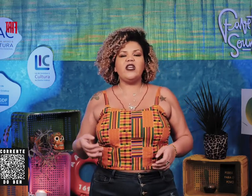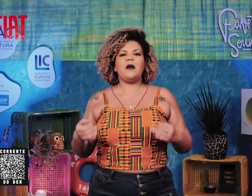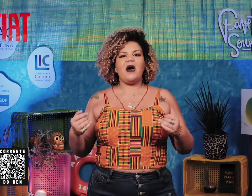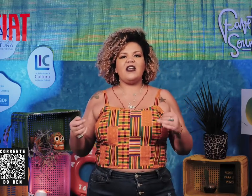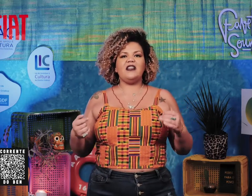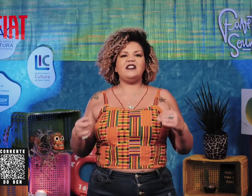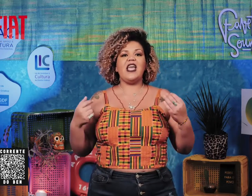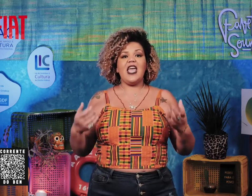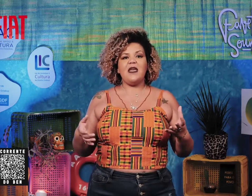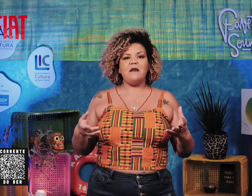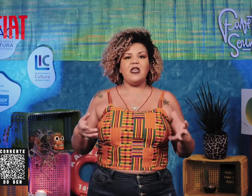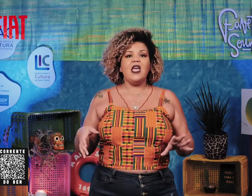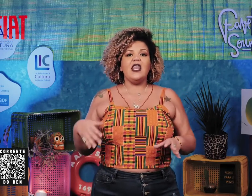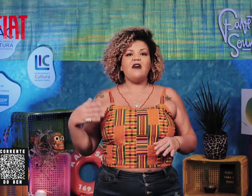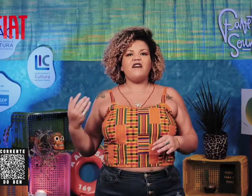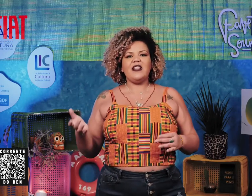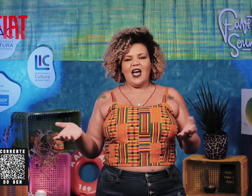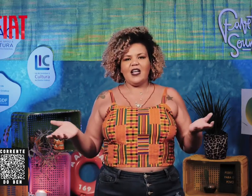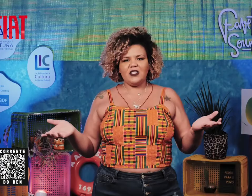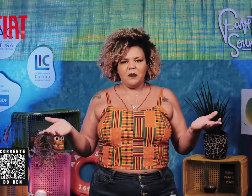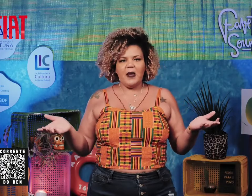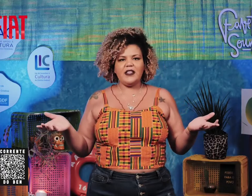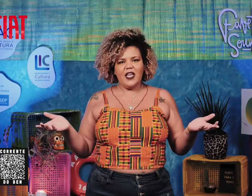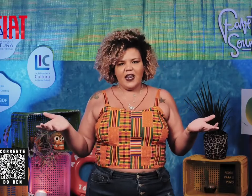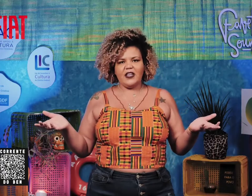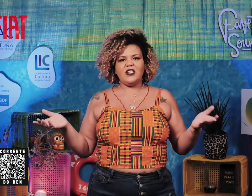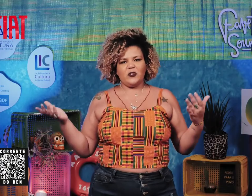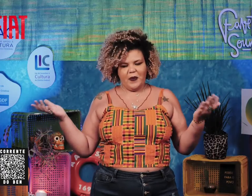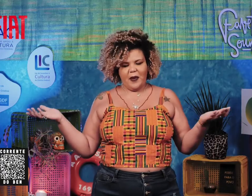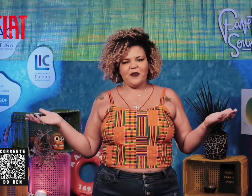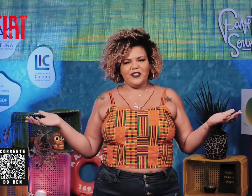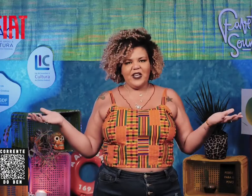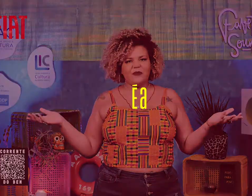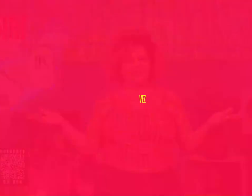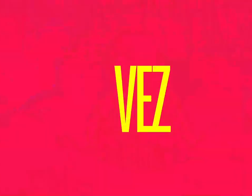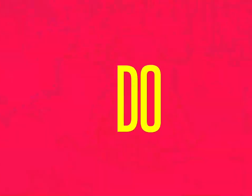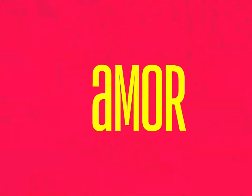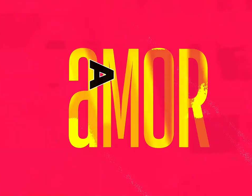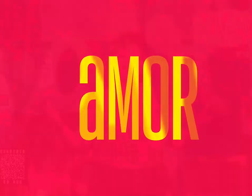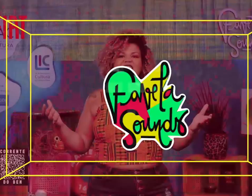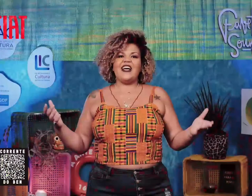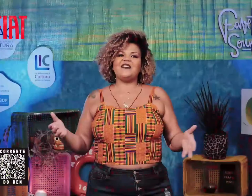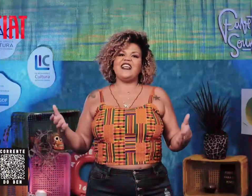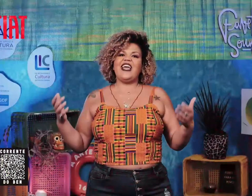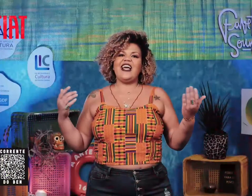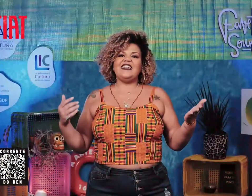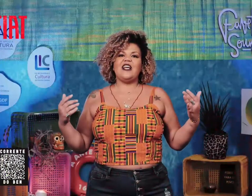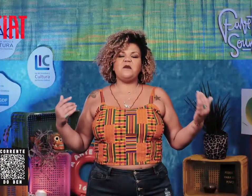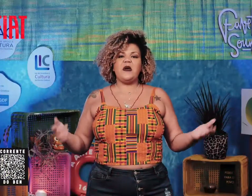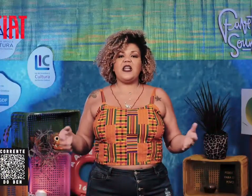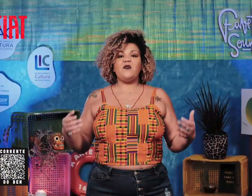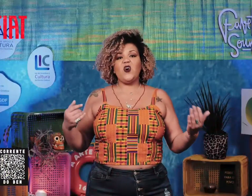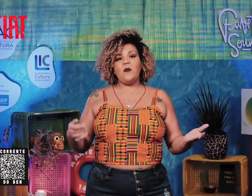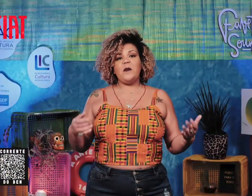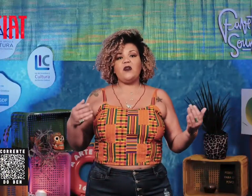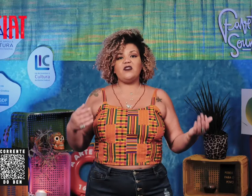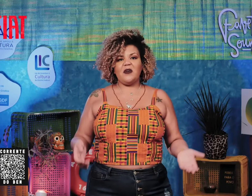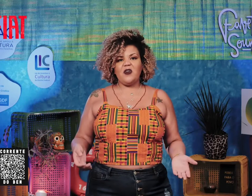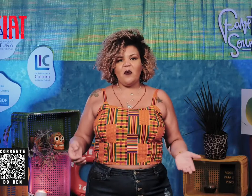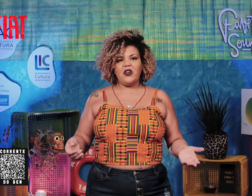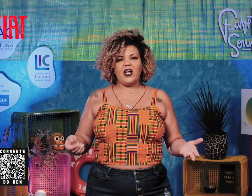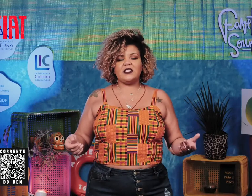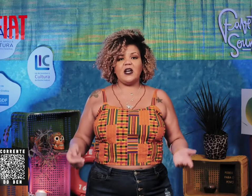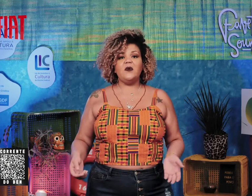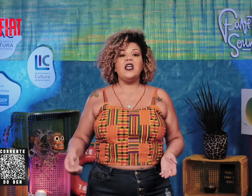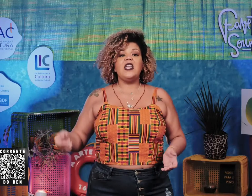Curitibana to you e da maranhense e me não vai dar rata de perder né Gente pelo amor de Deus favela Sounds é realizado pela um